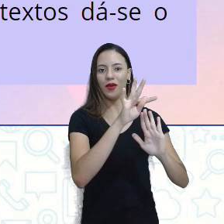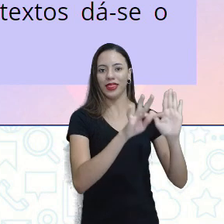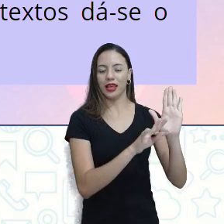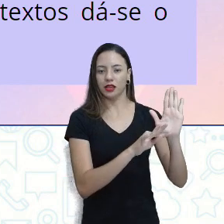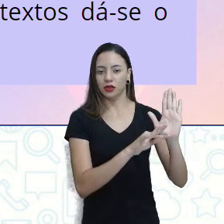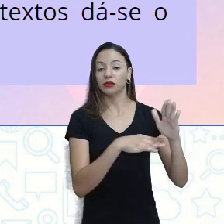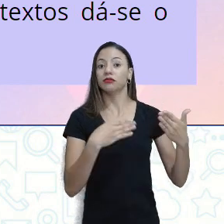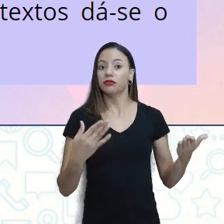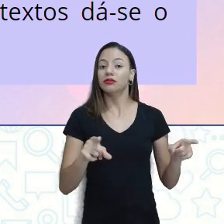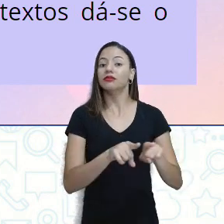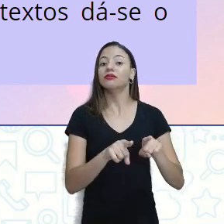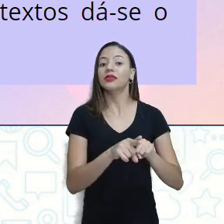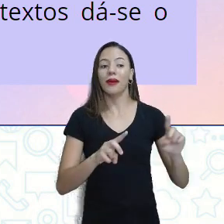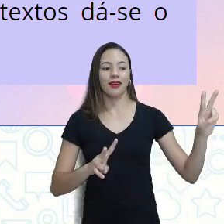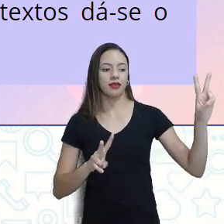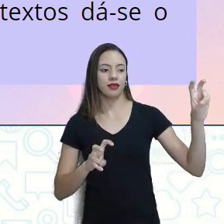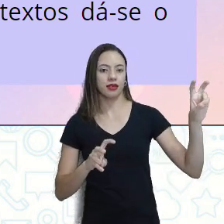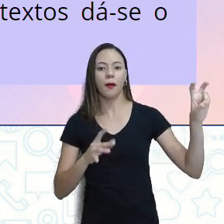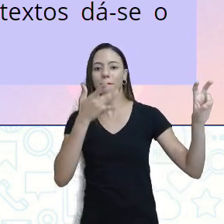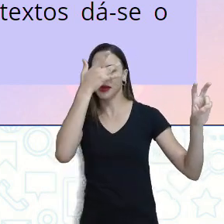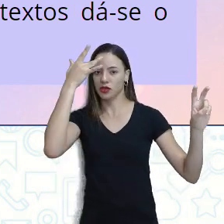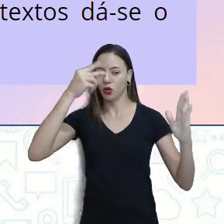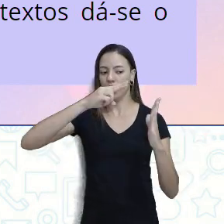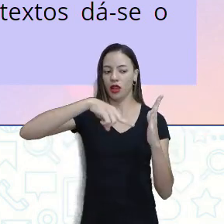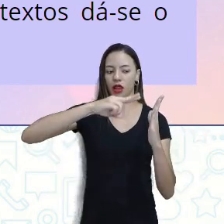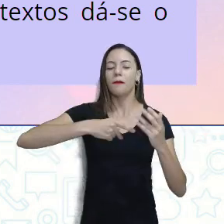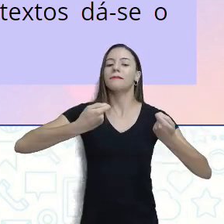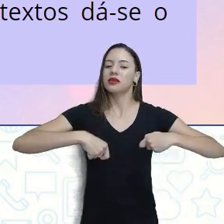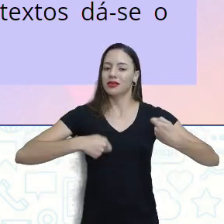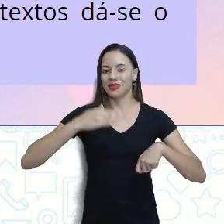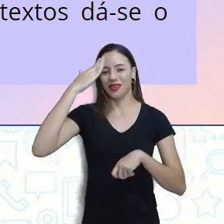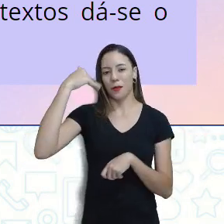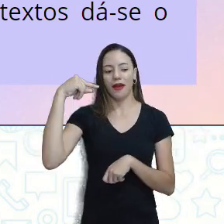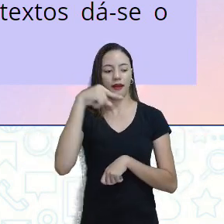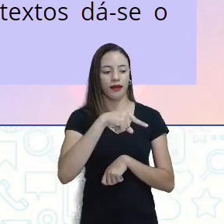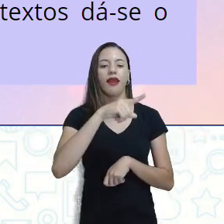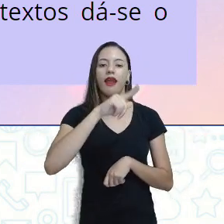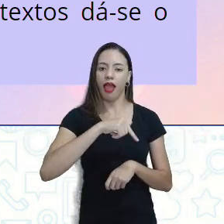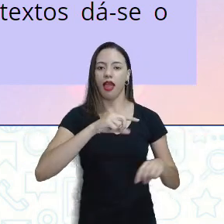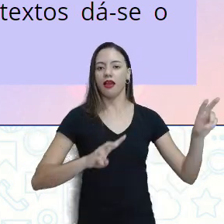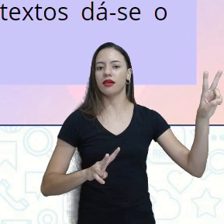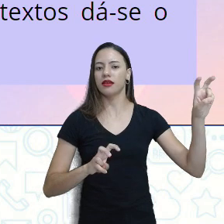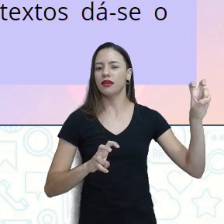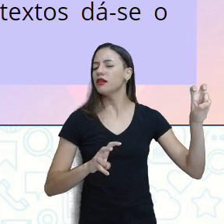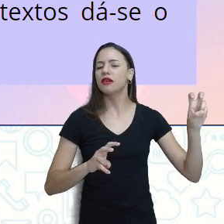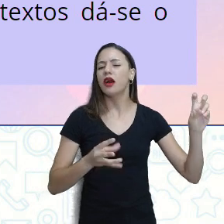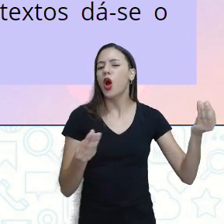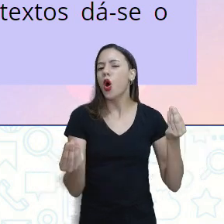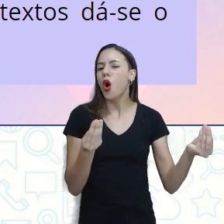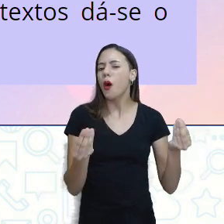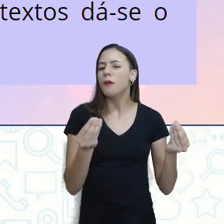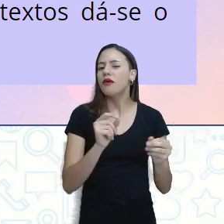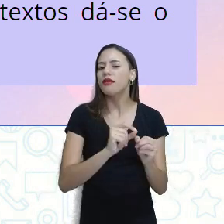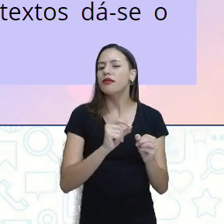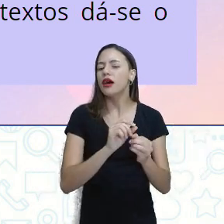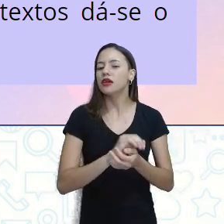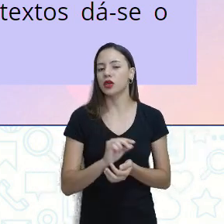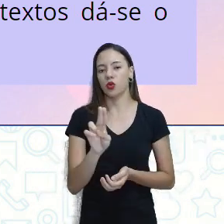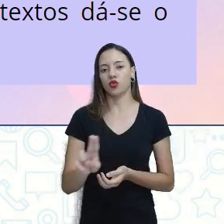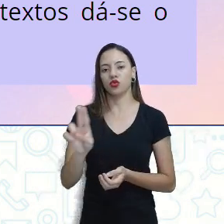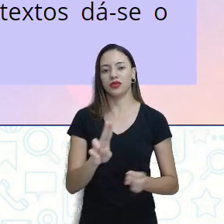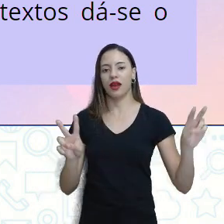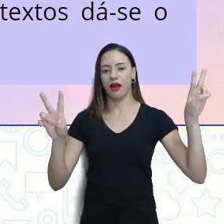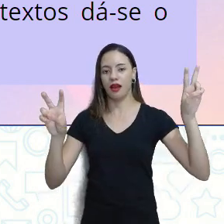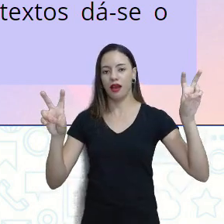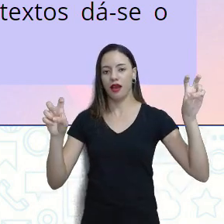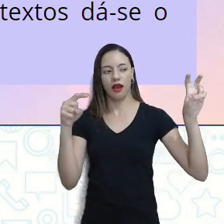destacada, né? O leitor precisa saber que ele está lendo uma citação. E isso é feito, em geral, com as aspas. E aí